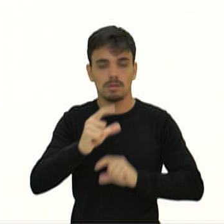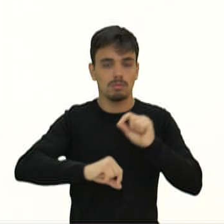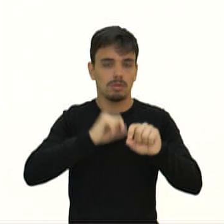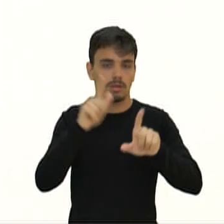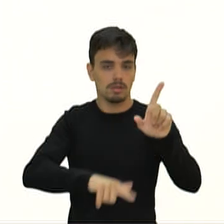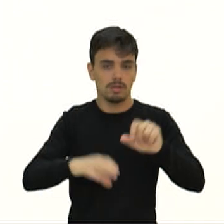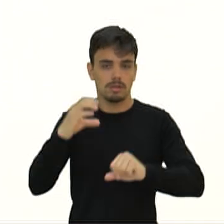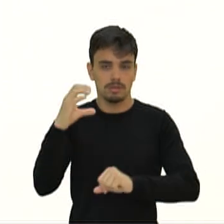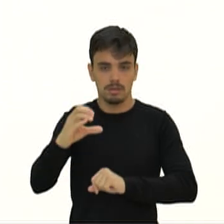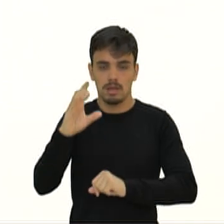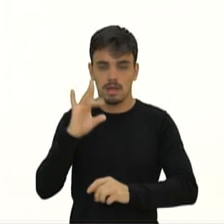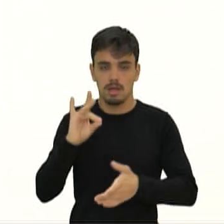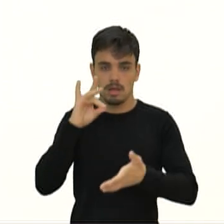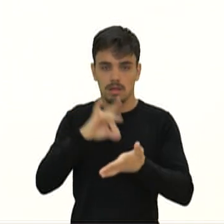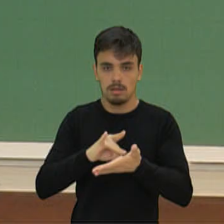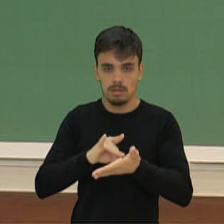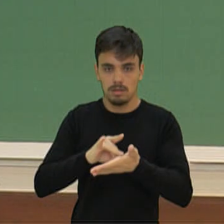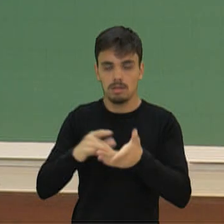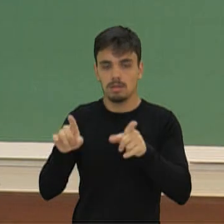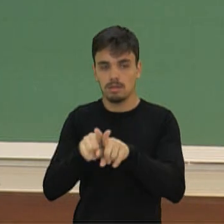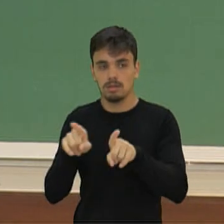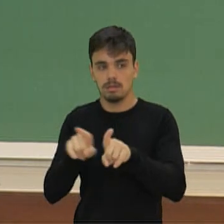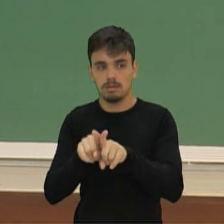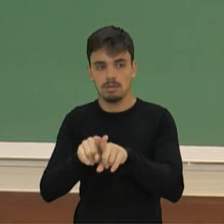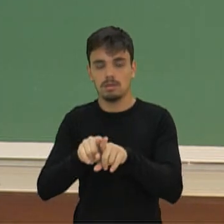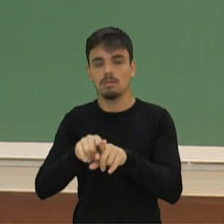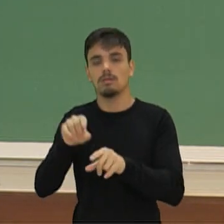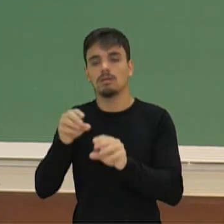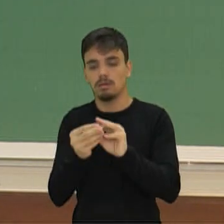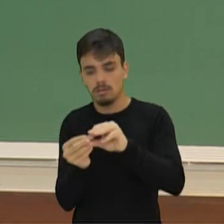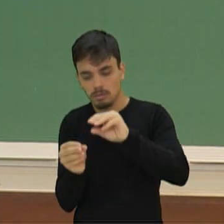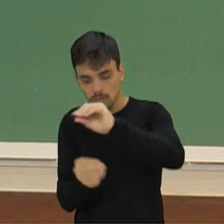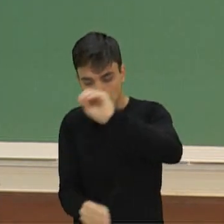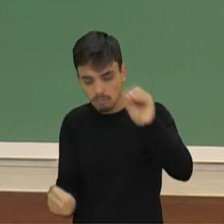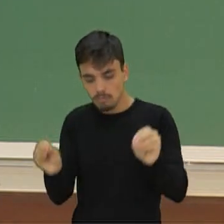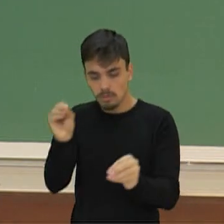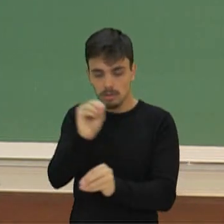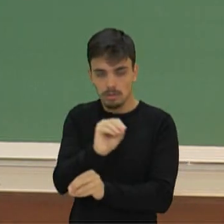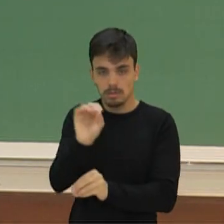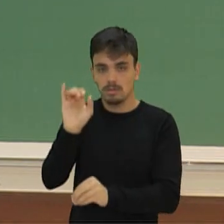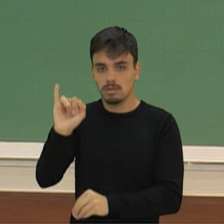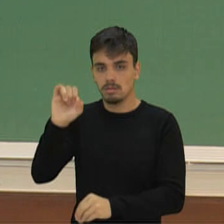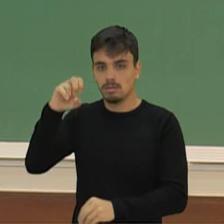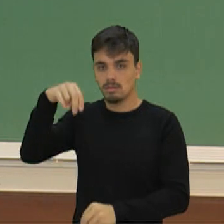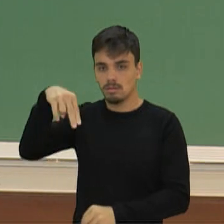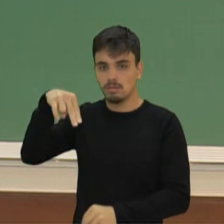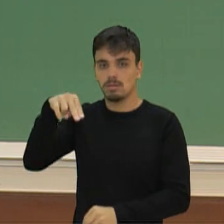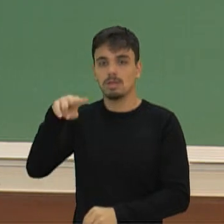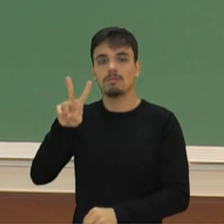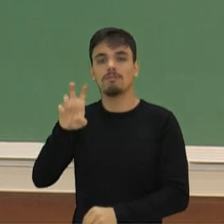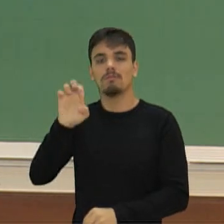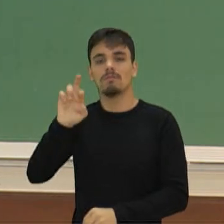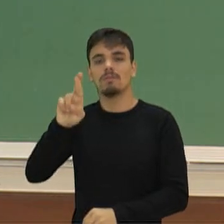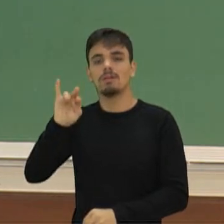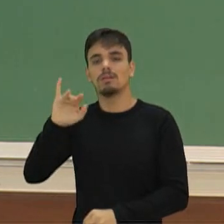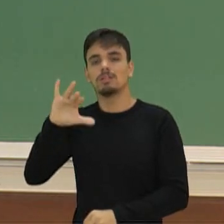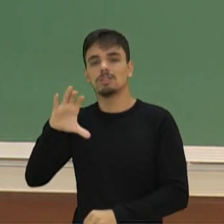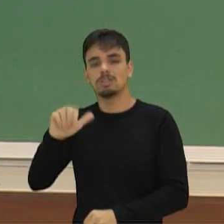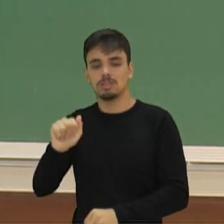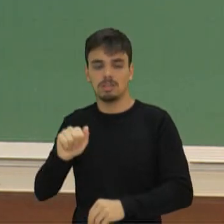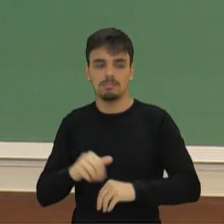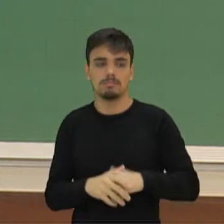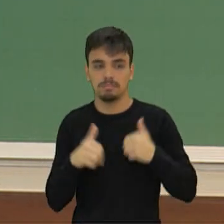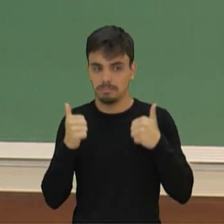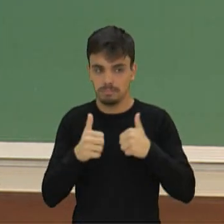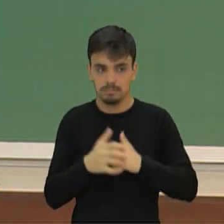então vai ser a imagem definida como real e o termo que usamos na física é invertido, mas na prática é o ponta cabeça que falamos, tá? Então assim,